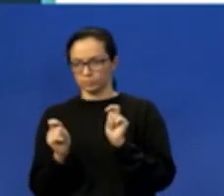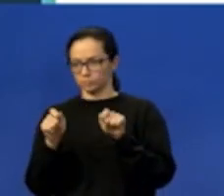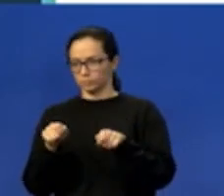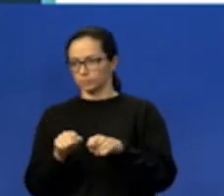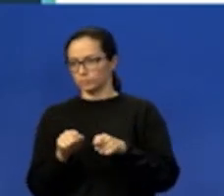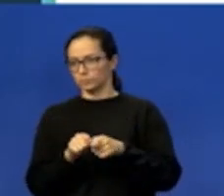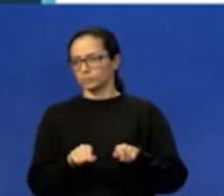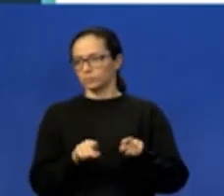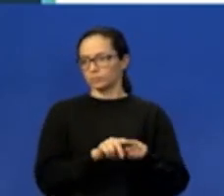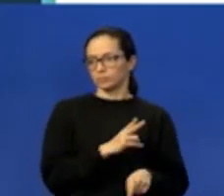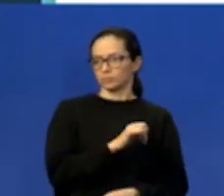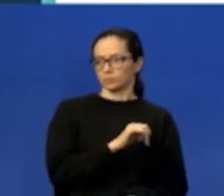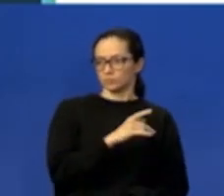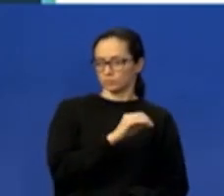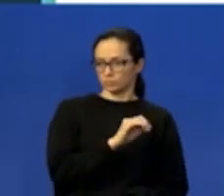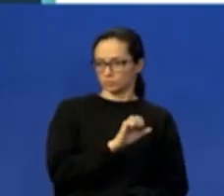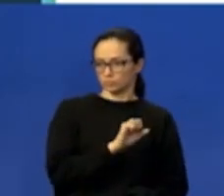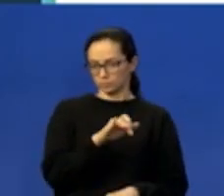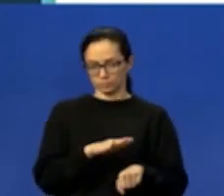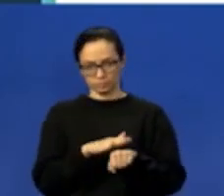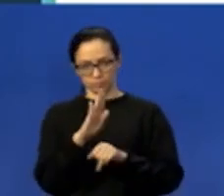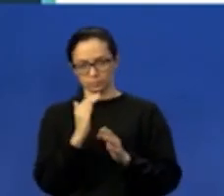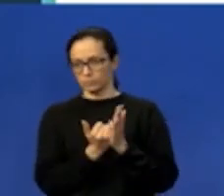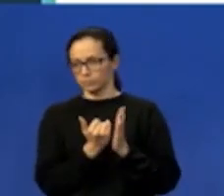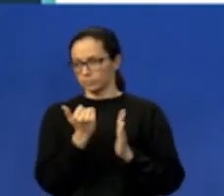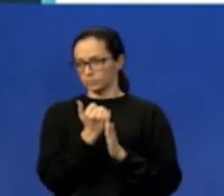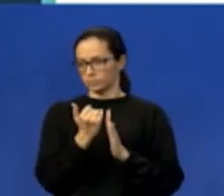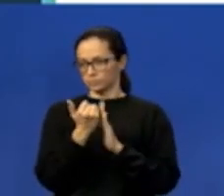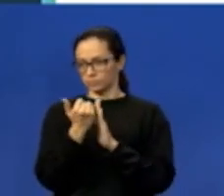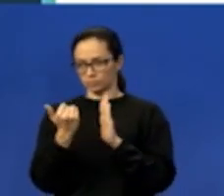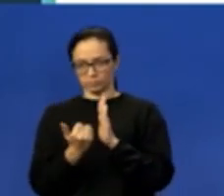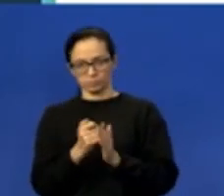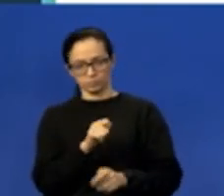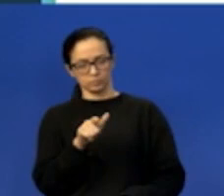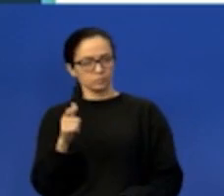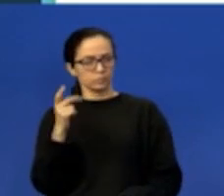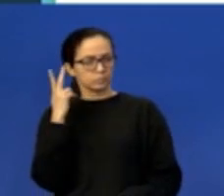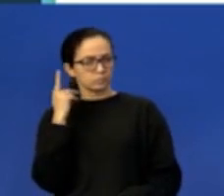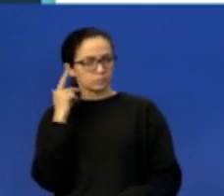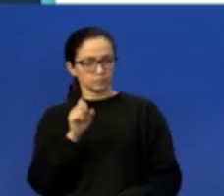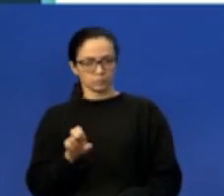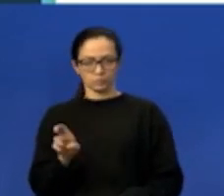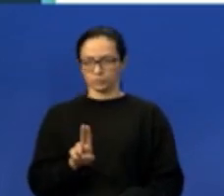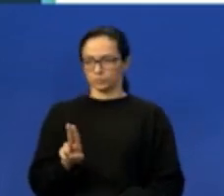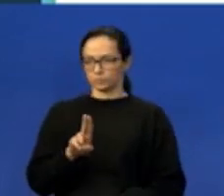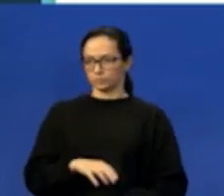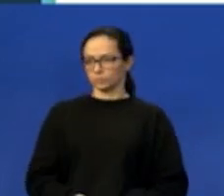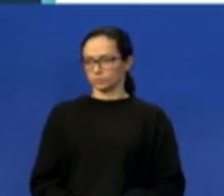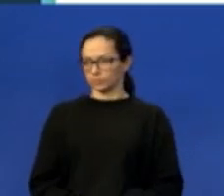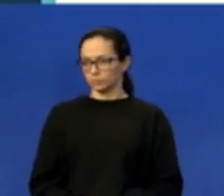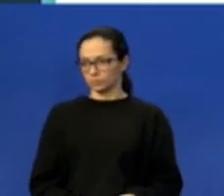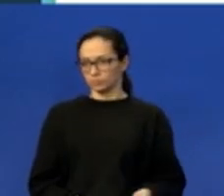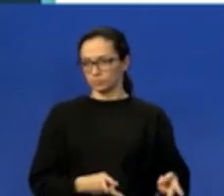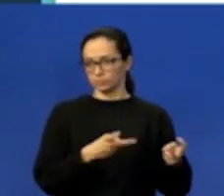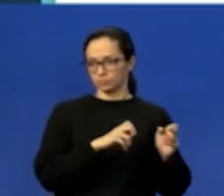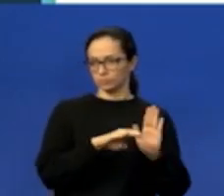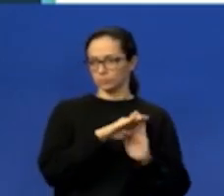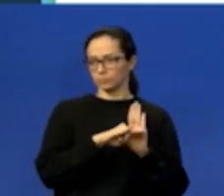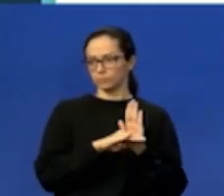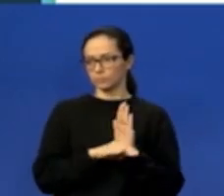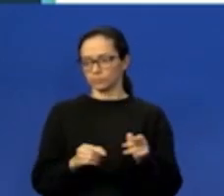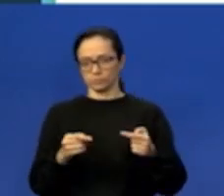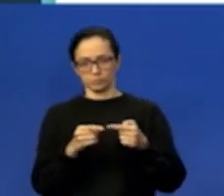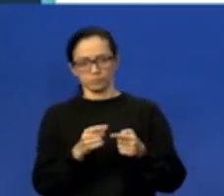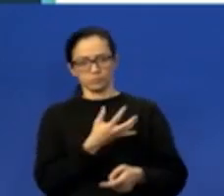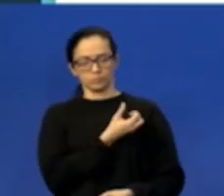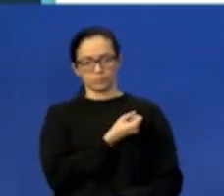e hipocitêmica, quando o número de eritrócitos estiver menor do que os valores de referência. Além da classificação em relação ao número,